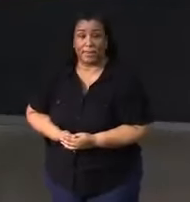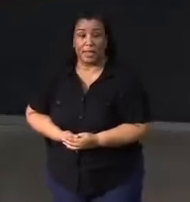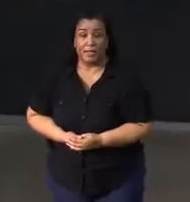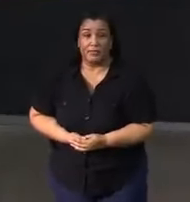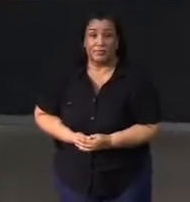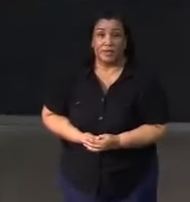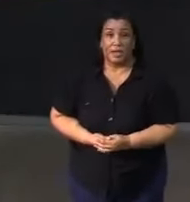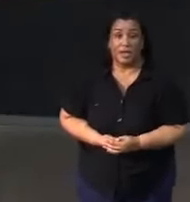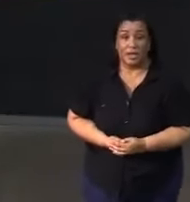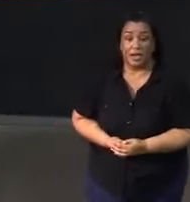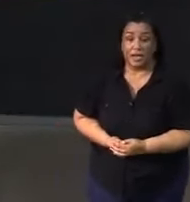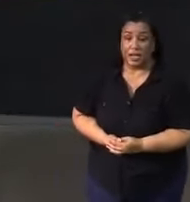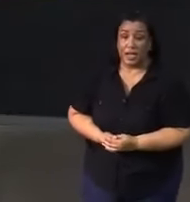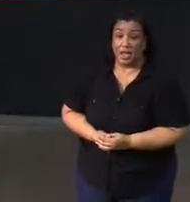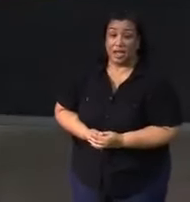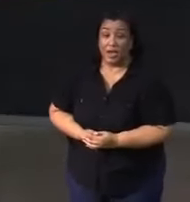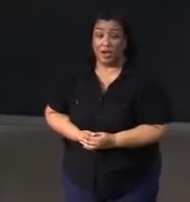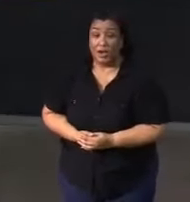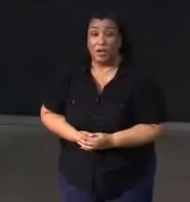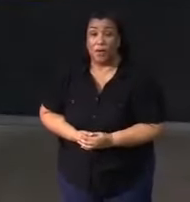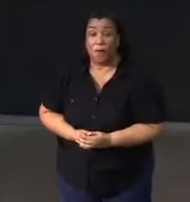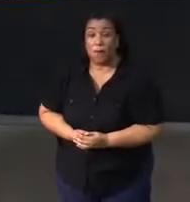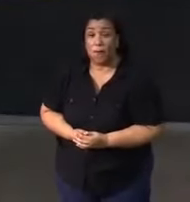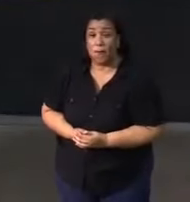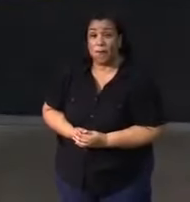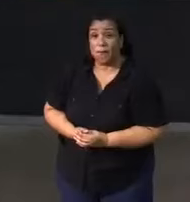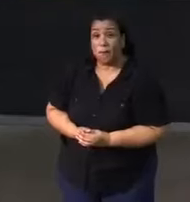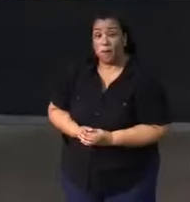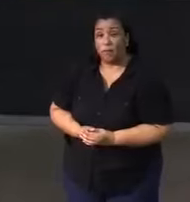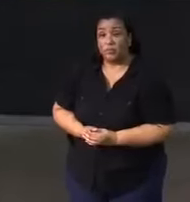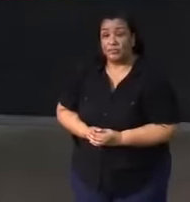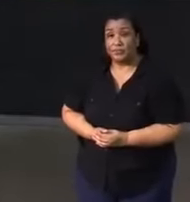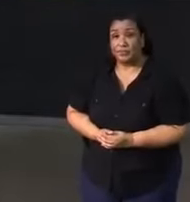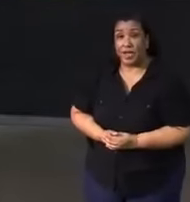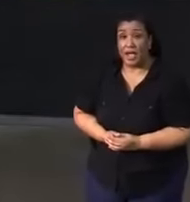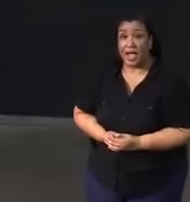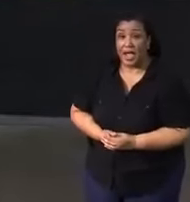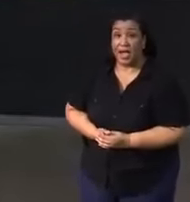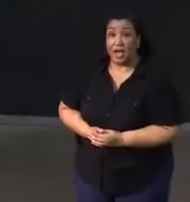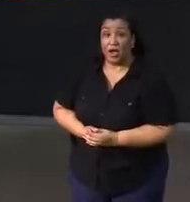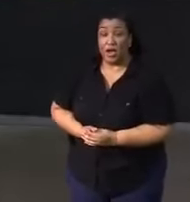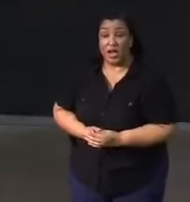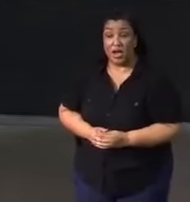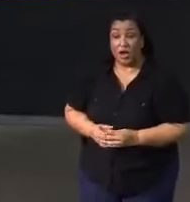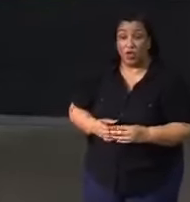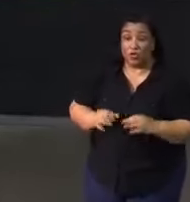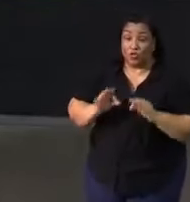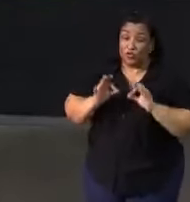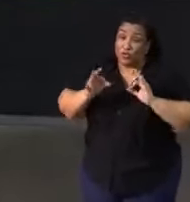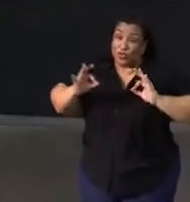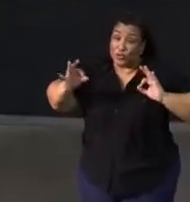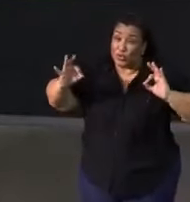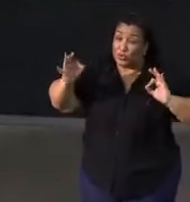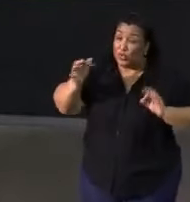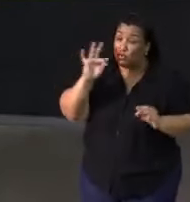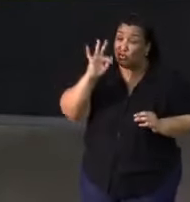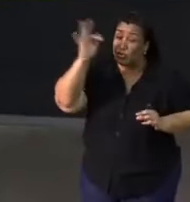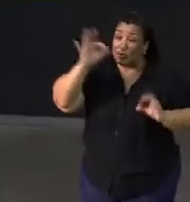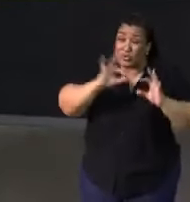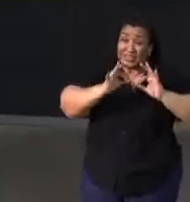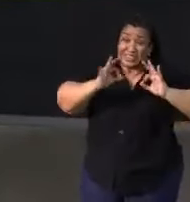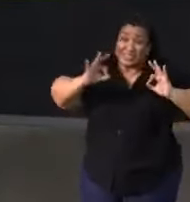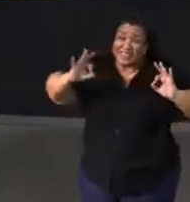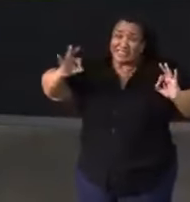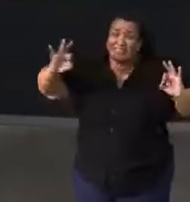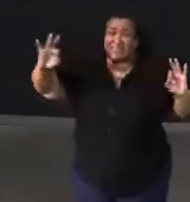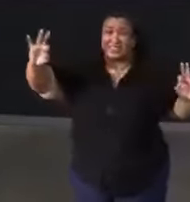Então, se não bastasse a distância entre a realidade e a expectativa, esses dois